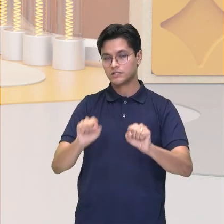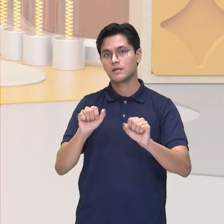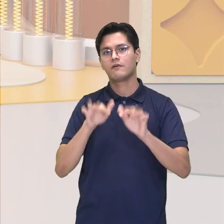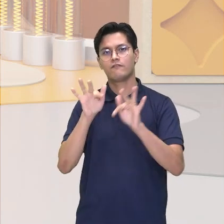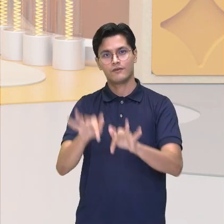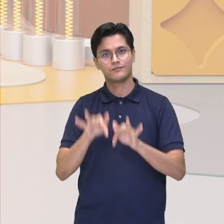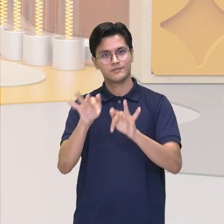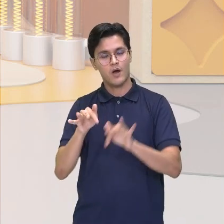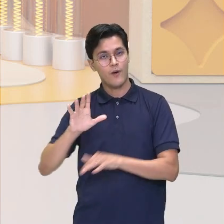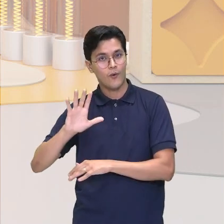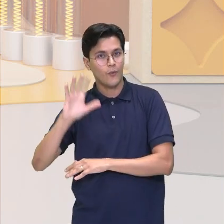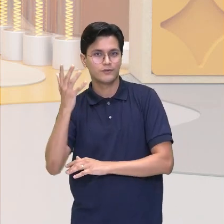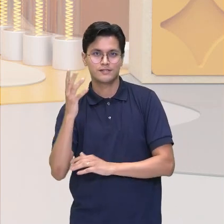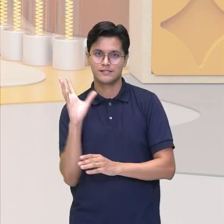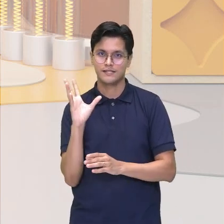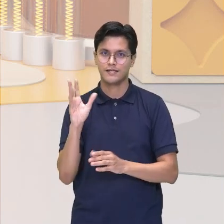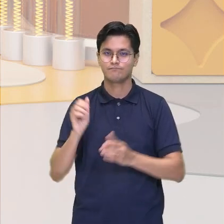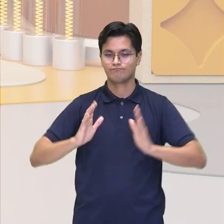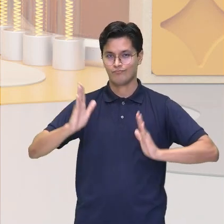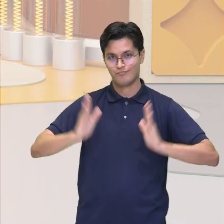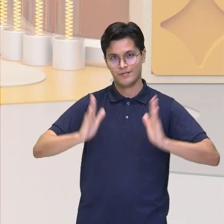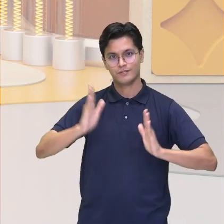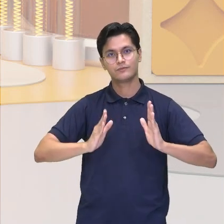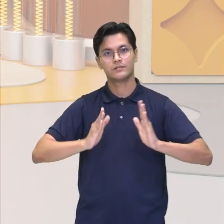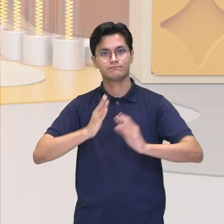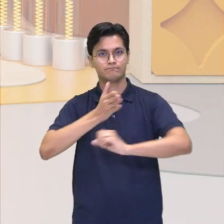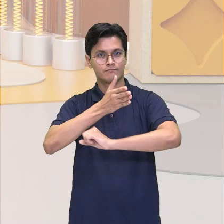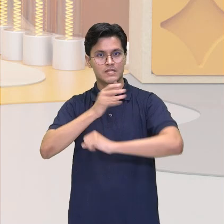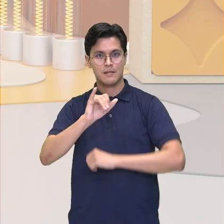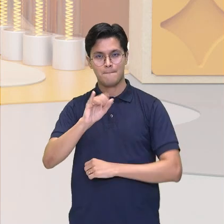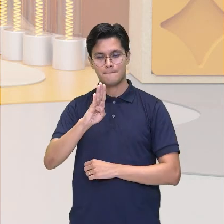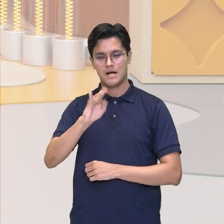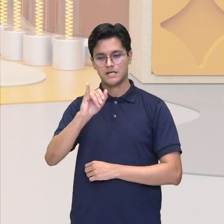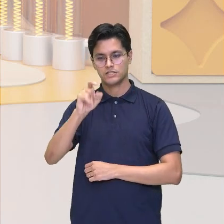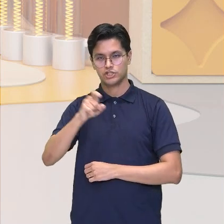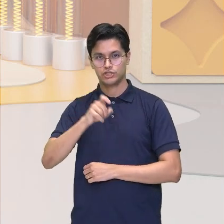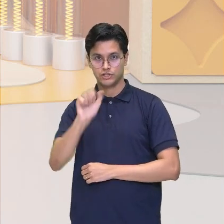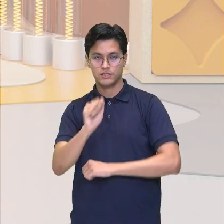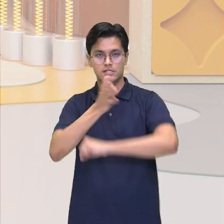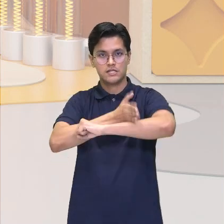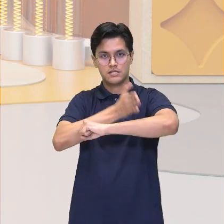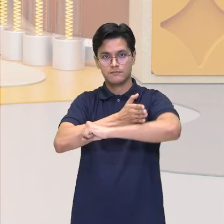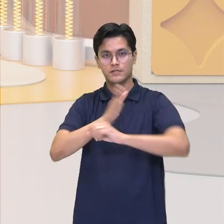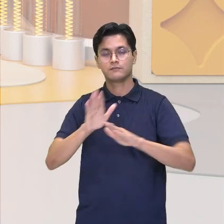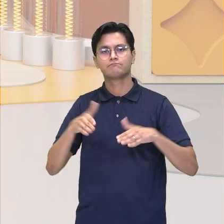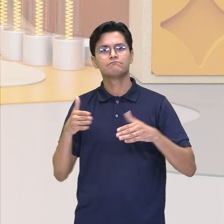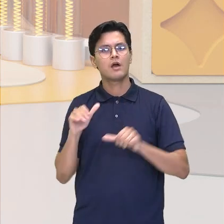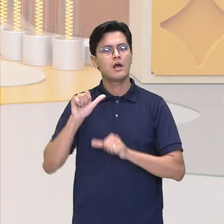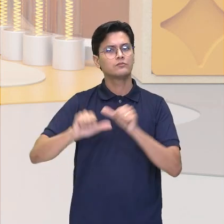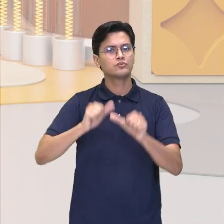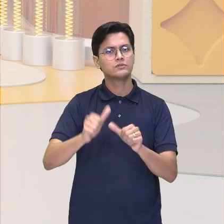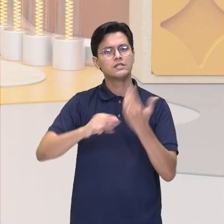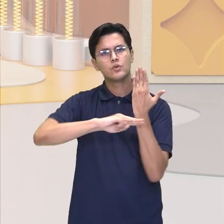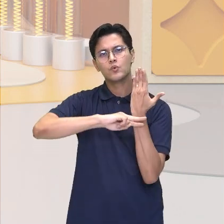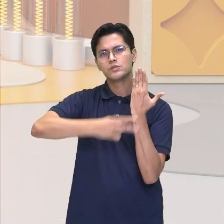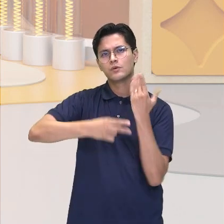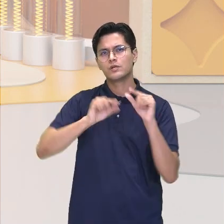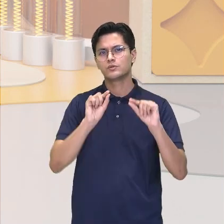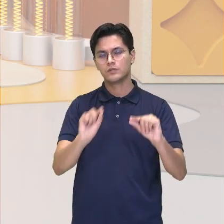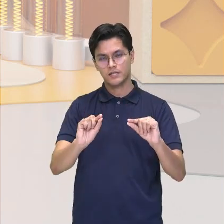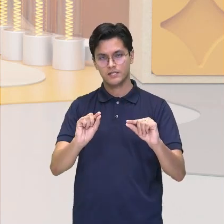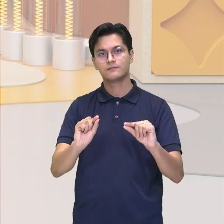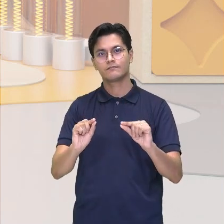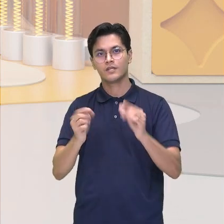esse período da Baixa Idade Média. E essas mudanças, elas vão levar ao